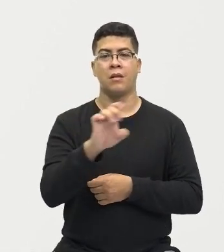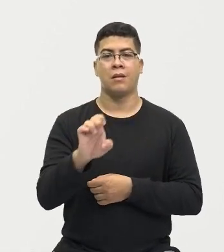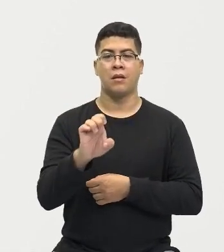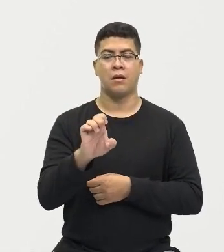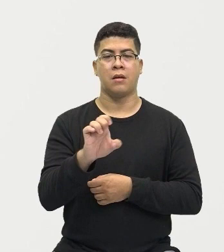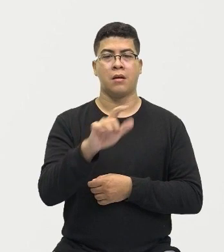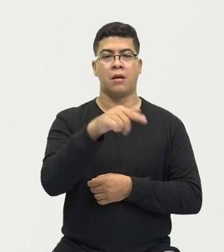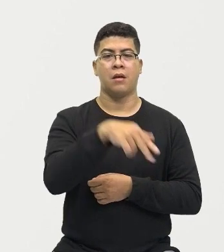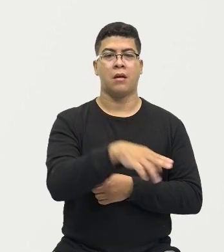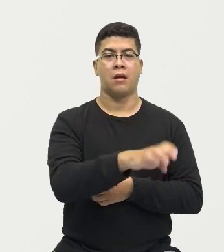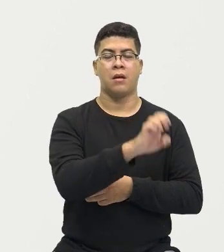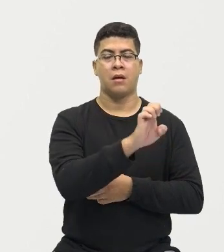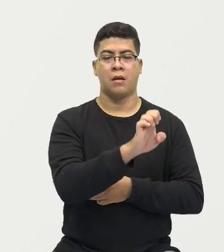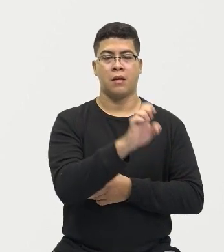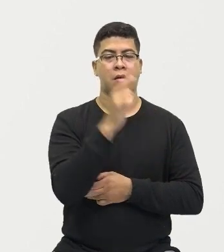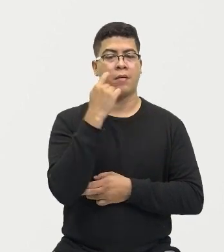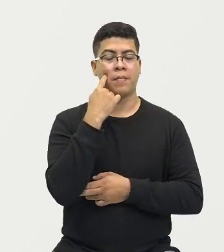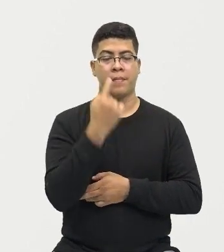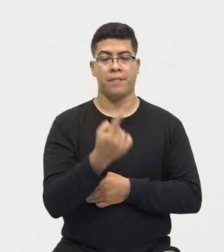oração